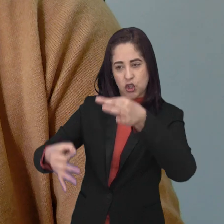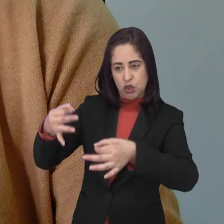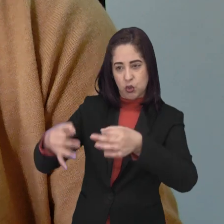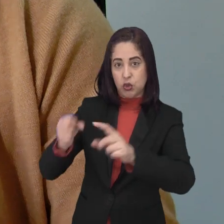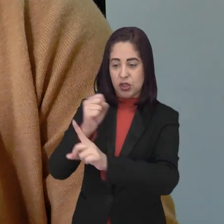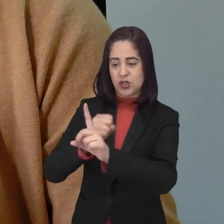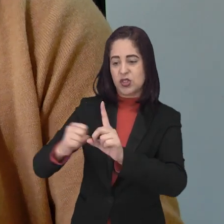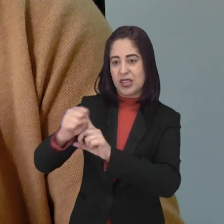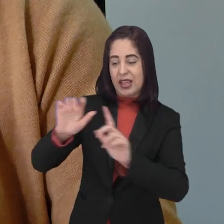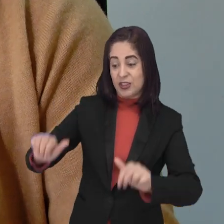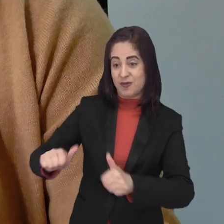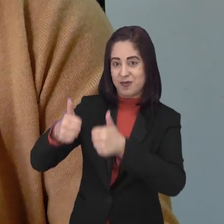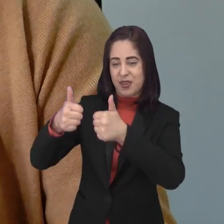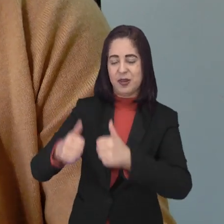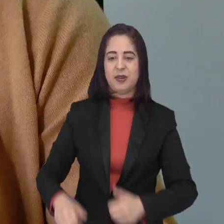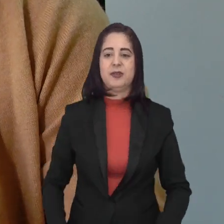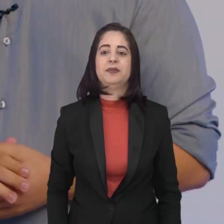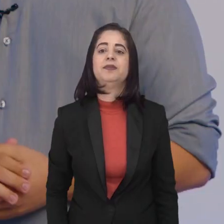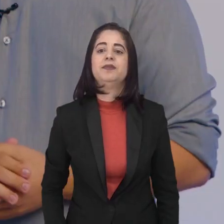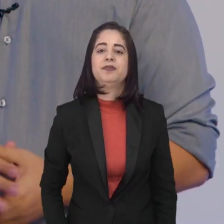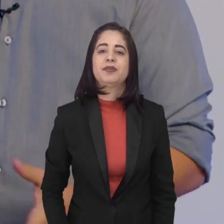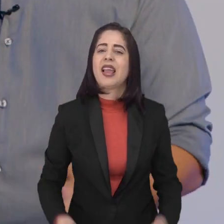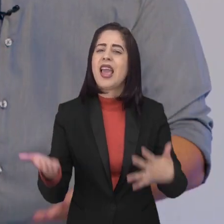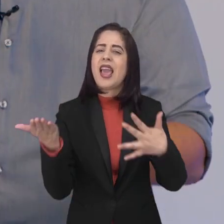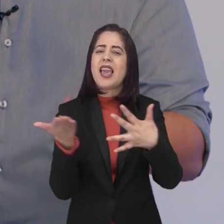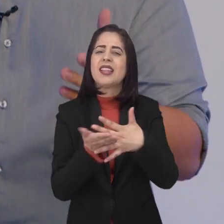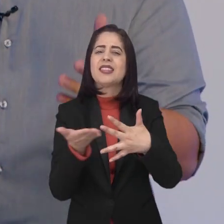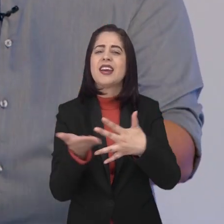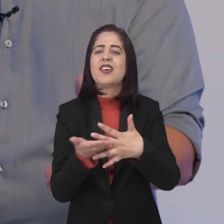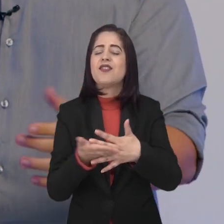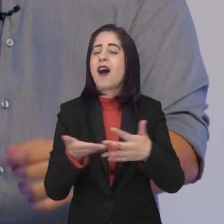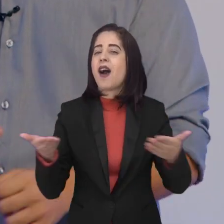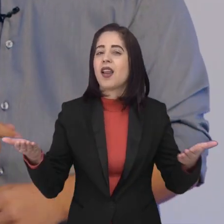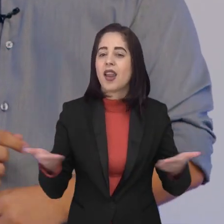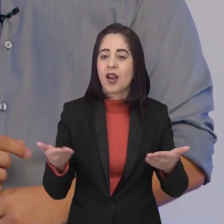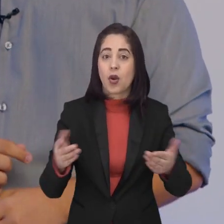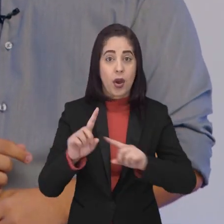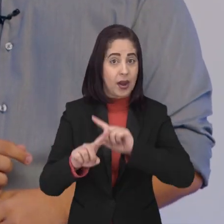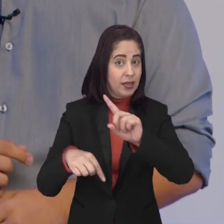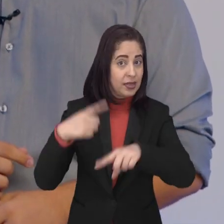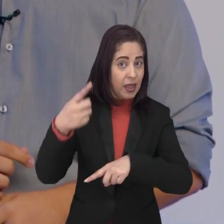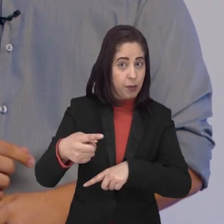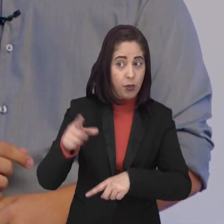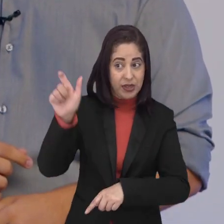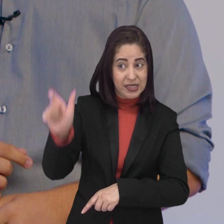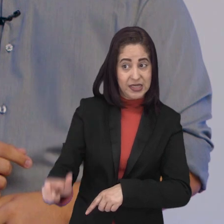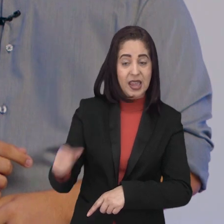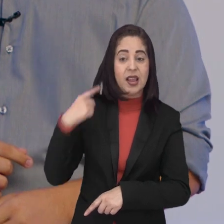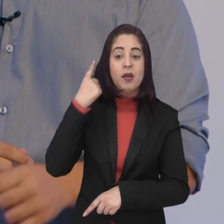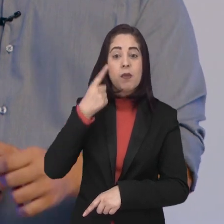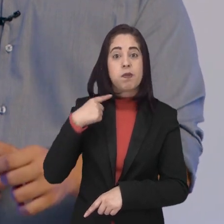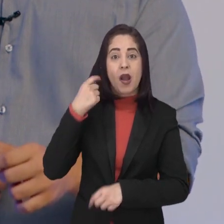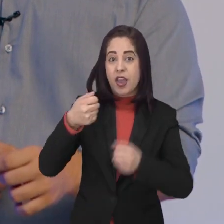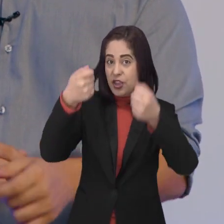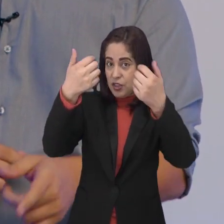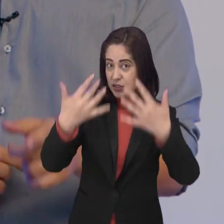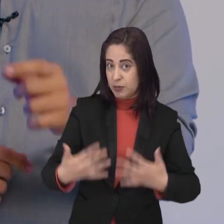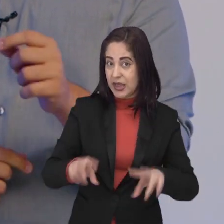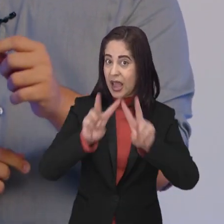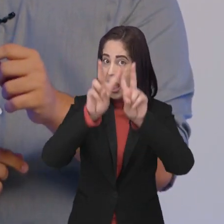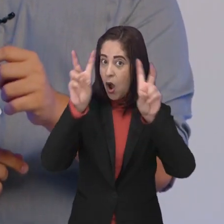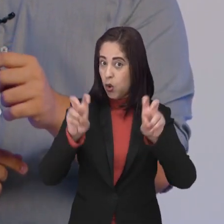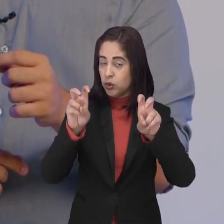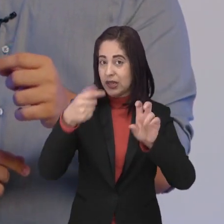saudável e mais justa faz bem para a sociedade. Aquela primeira pausa aqui no Cidadania em Pauta, e na volta o advogado Marcos Limão